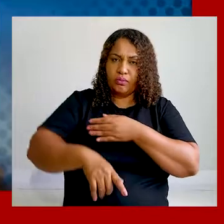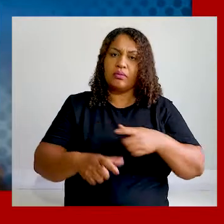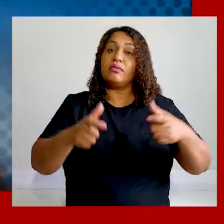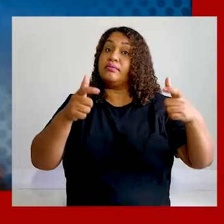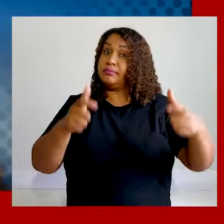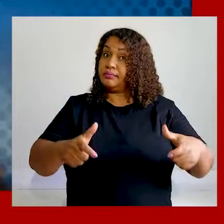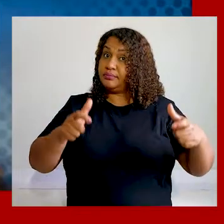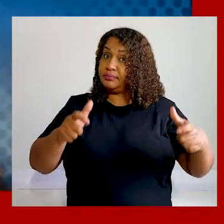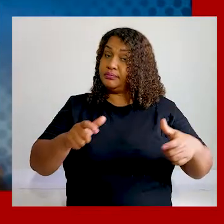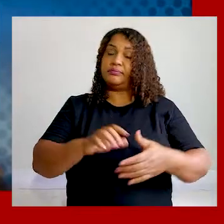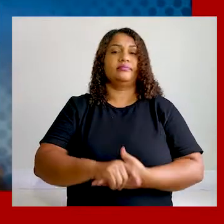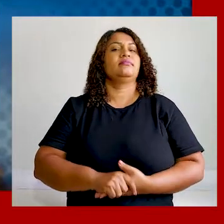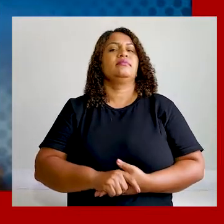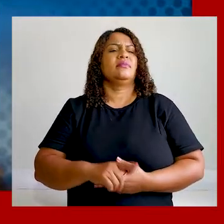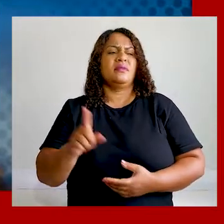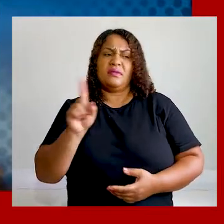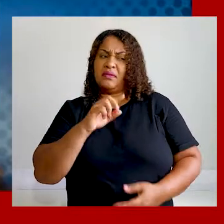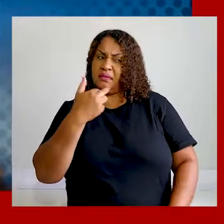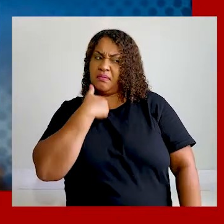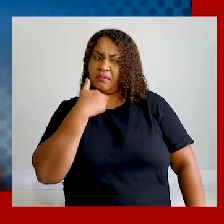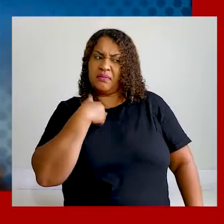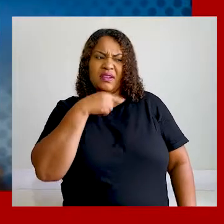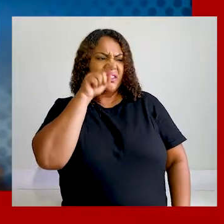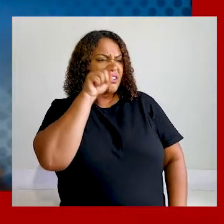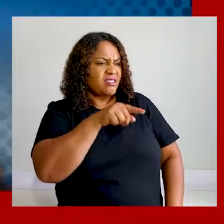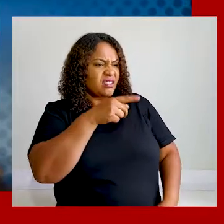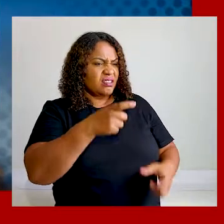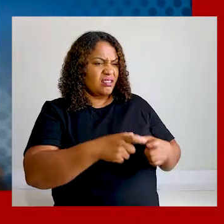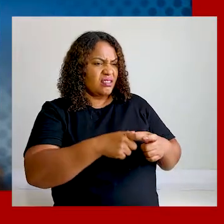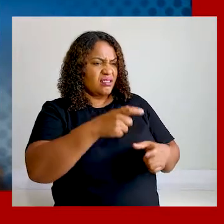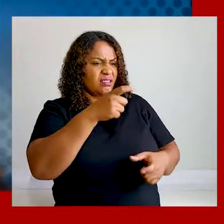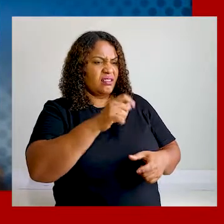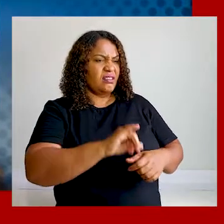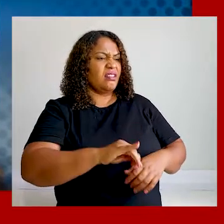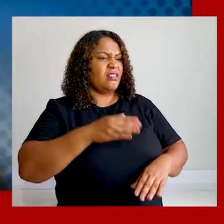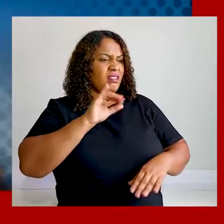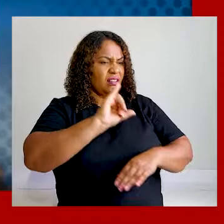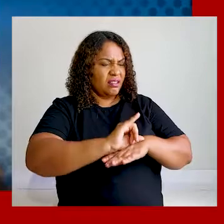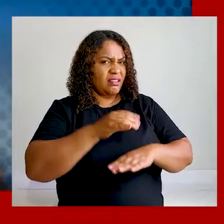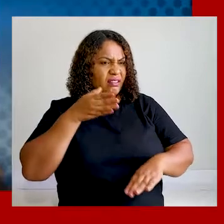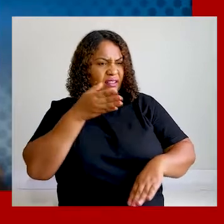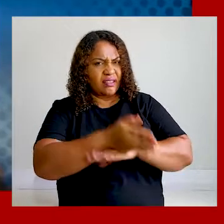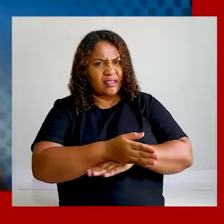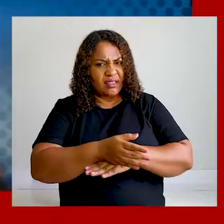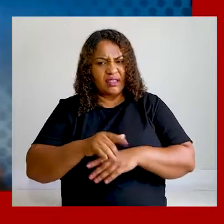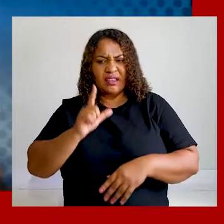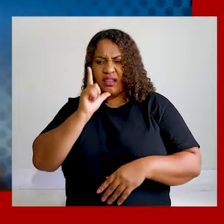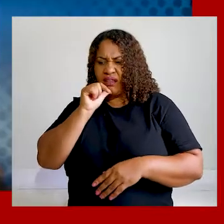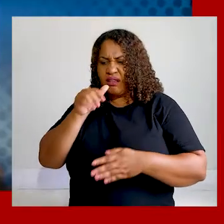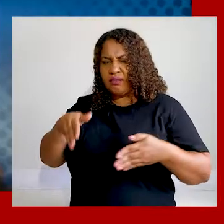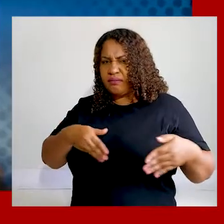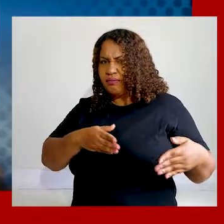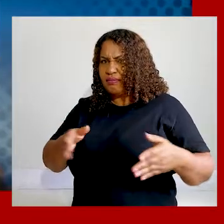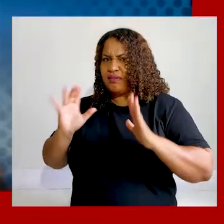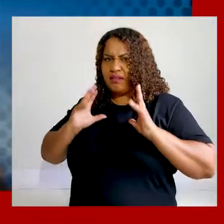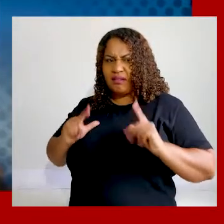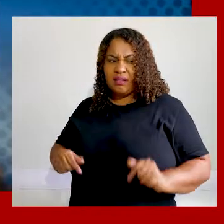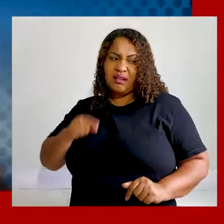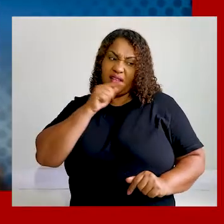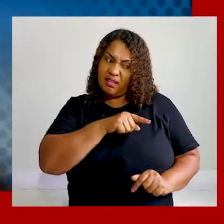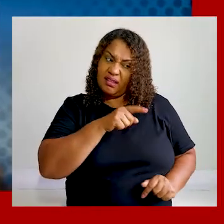águas naquele lugar. Não deixarei uma lata entrar em meus domínios. Por aqui,